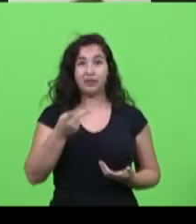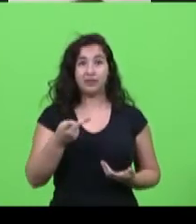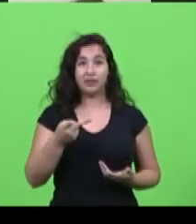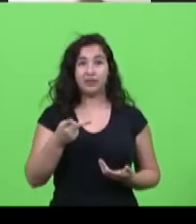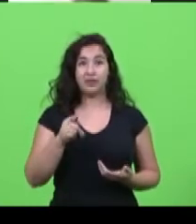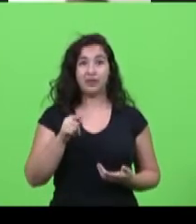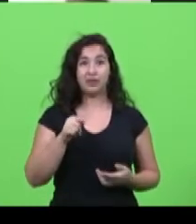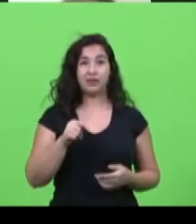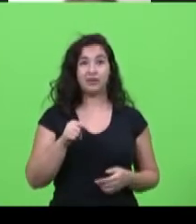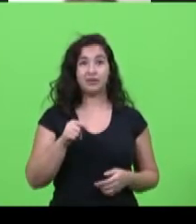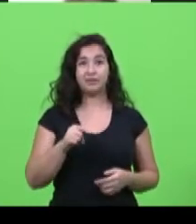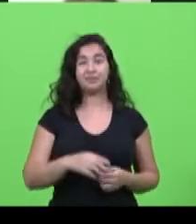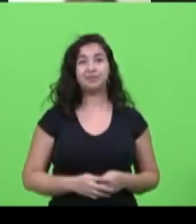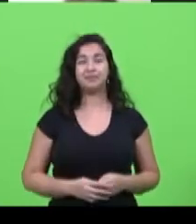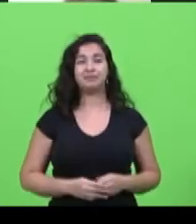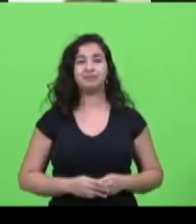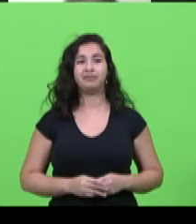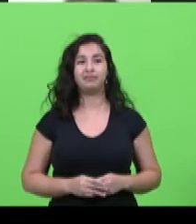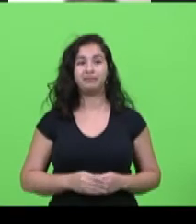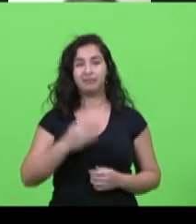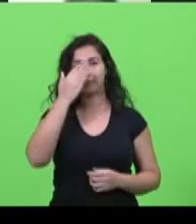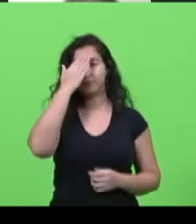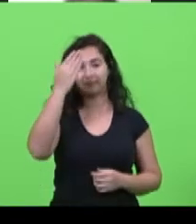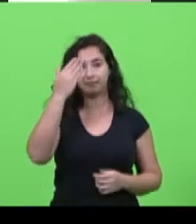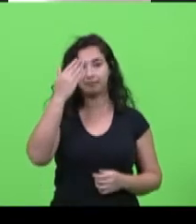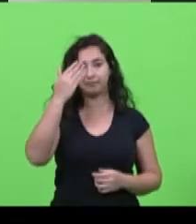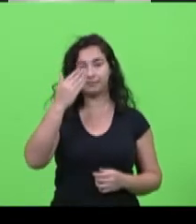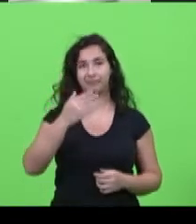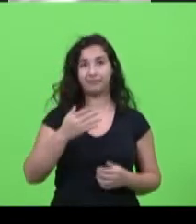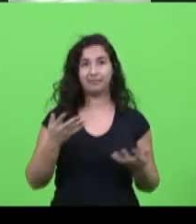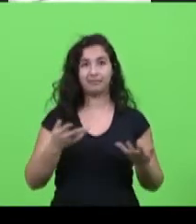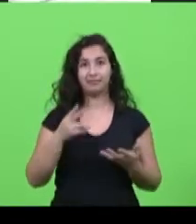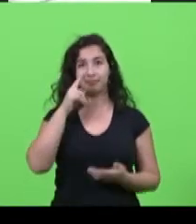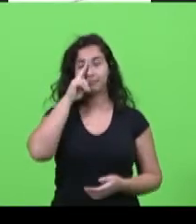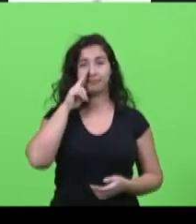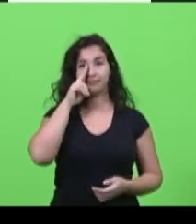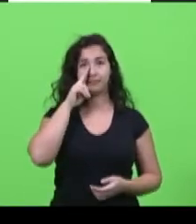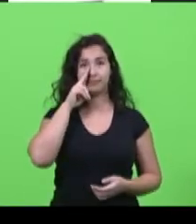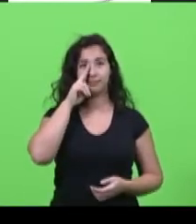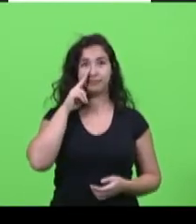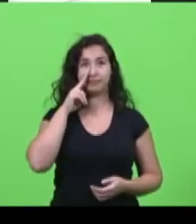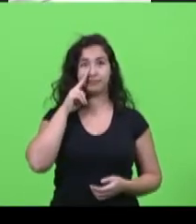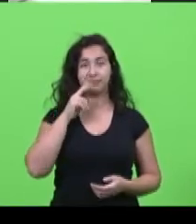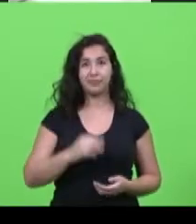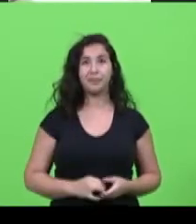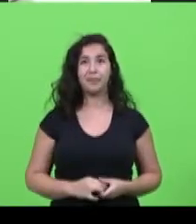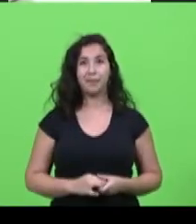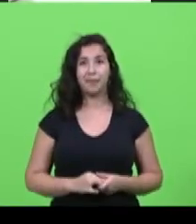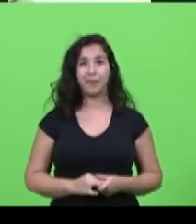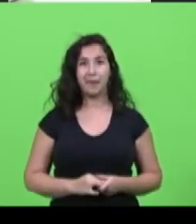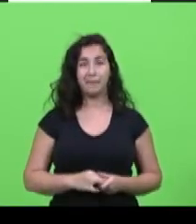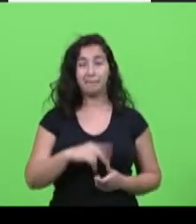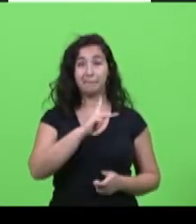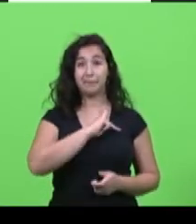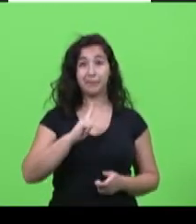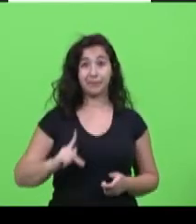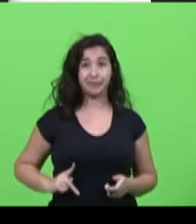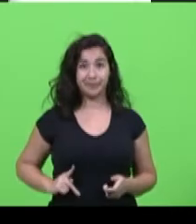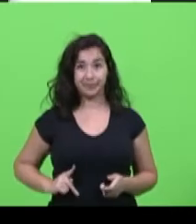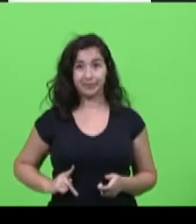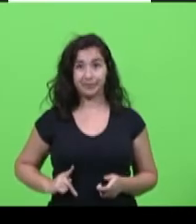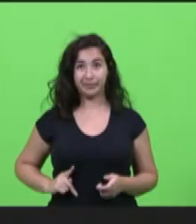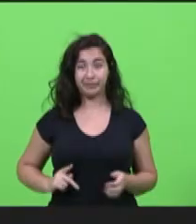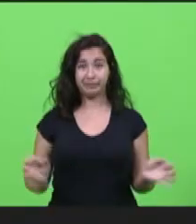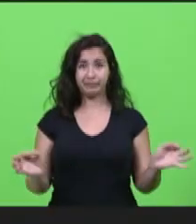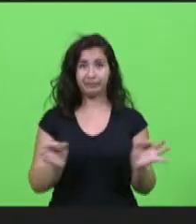pedido da deputada Paulinha. Obrigado. Obrigado, deputado Kennedy. Tem a palavra, pela ordem, o deputado Ivan Nats. Senhor presidente, só para encerrar esse